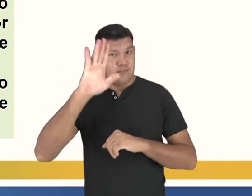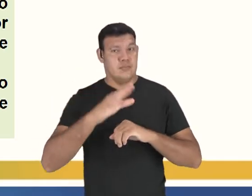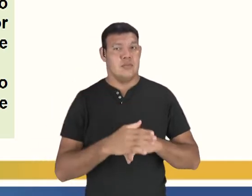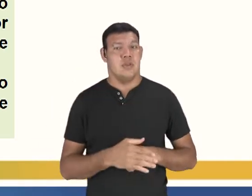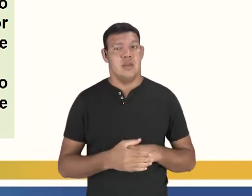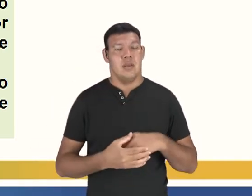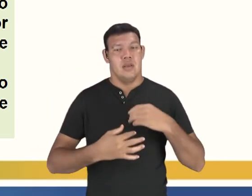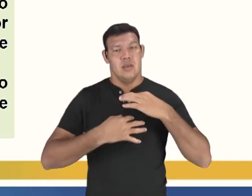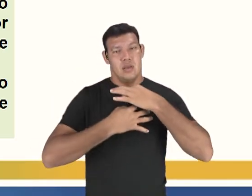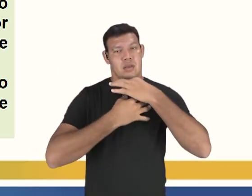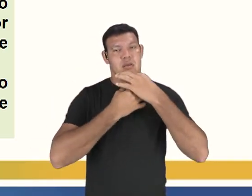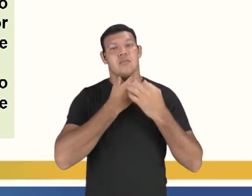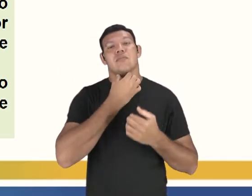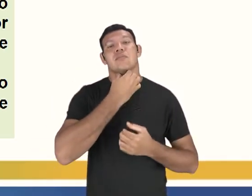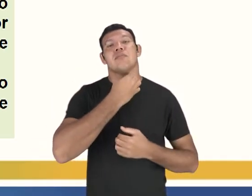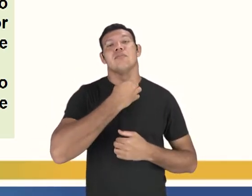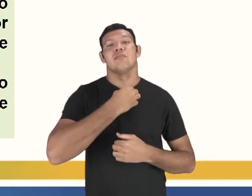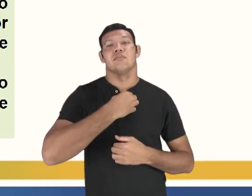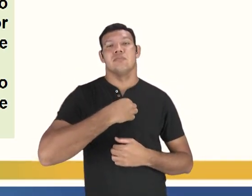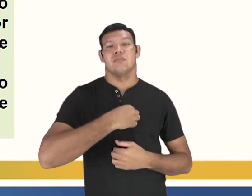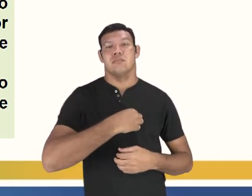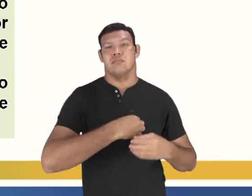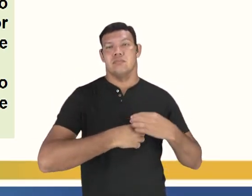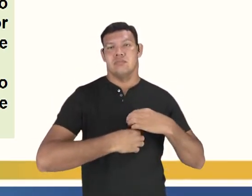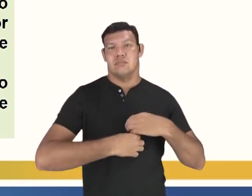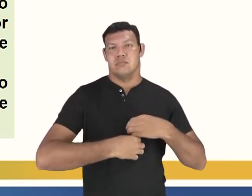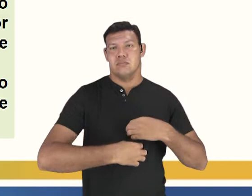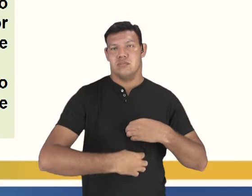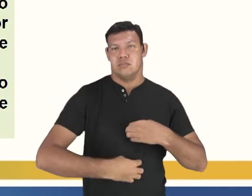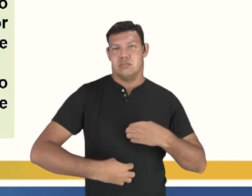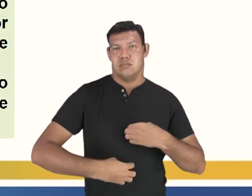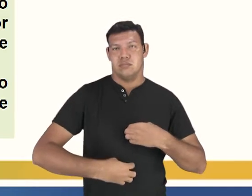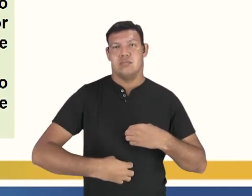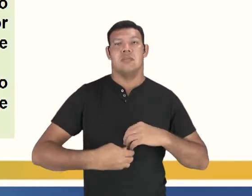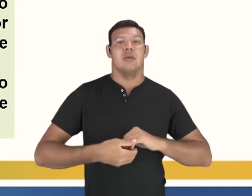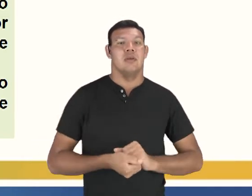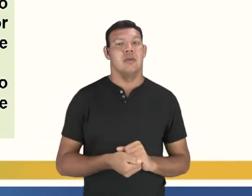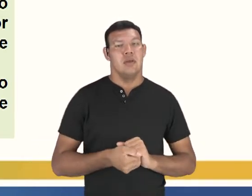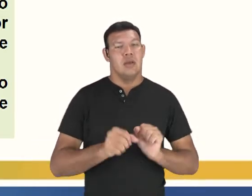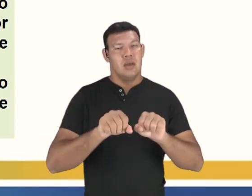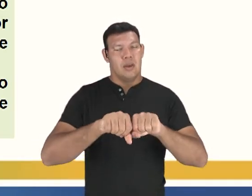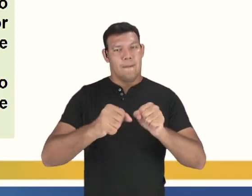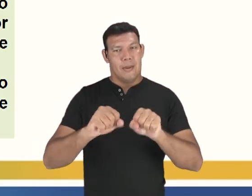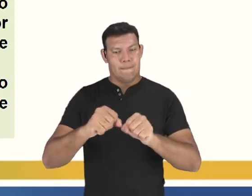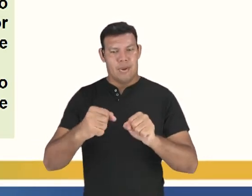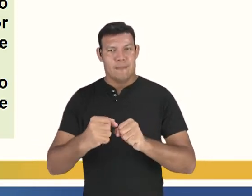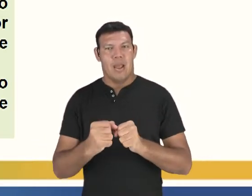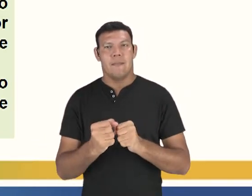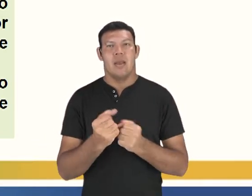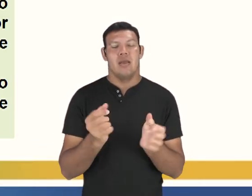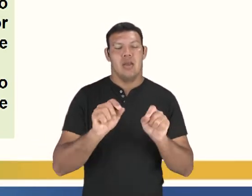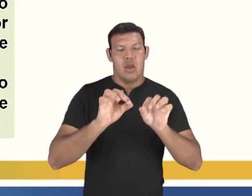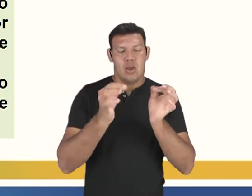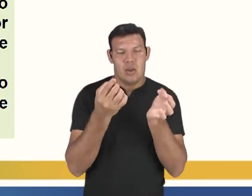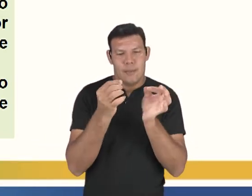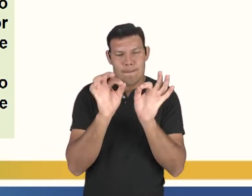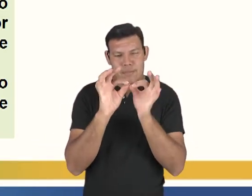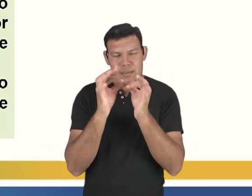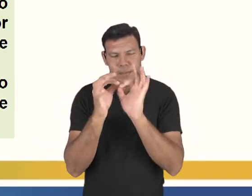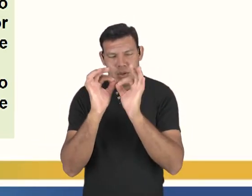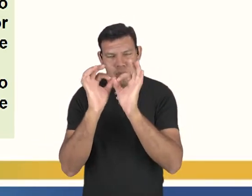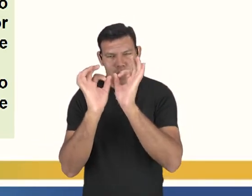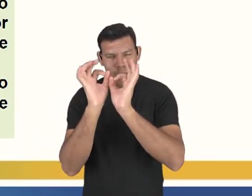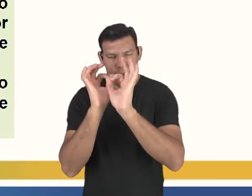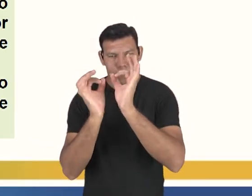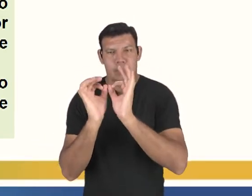sistema digestivo, né? Que, como vocês podem acompanhar na telinha, é o sistema que faz a quebra dos alimentos em partículas menores e